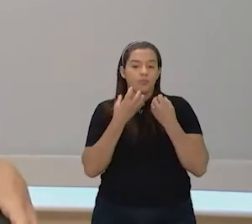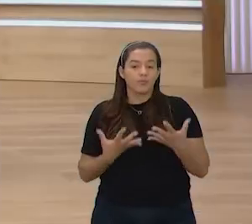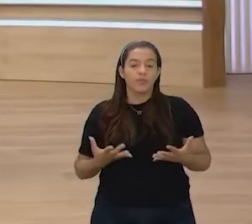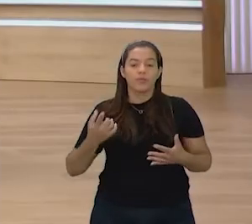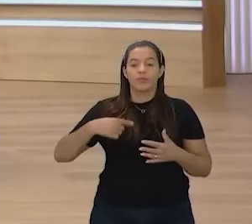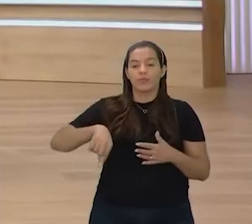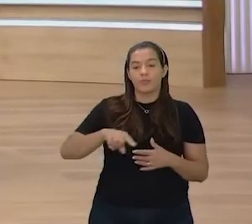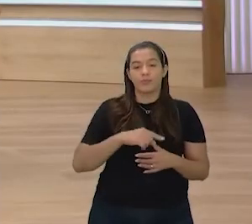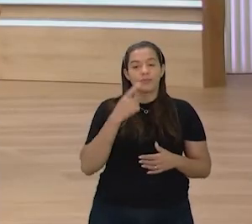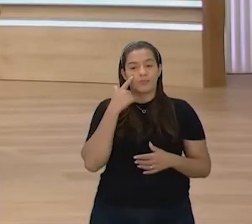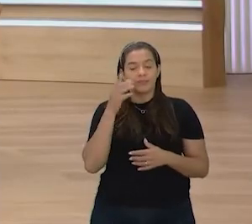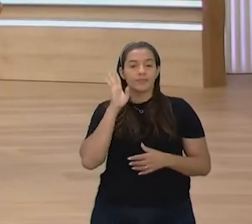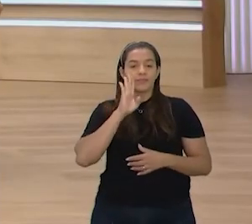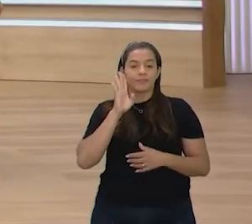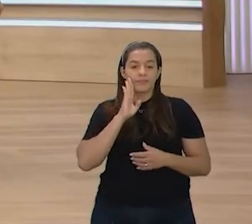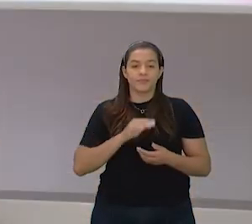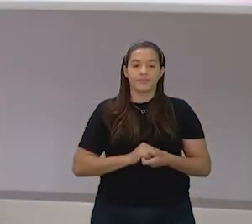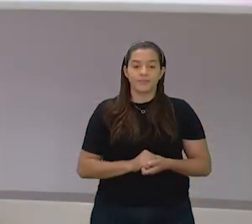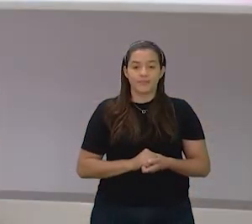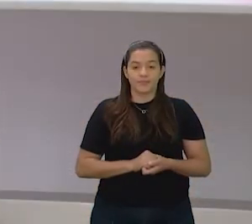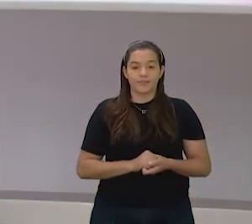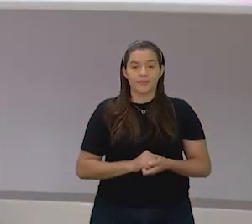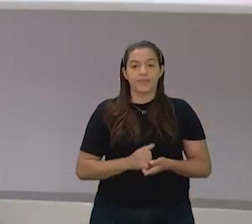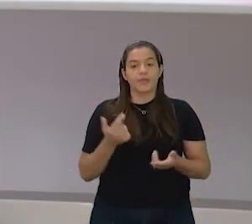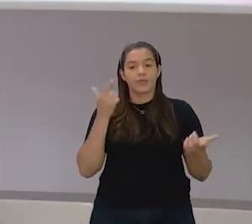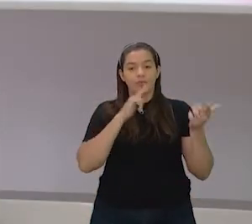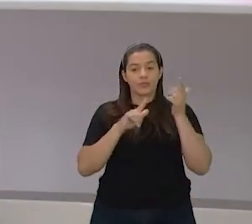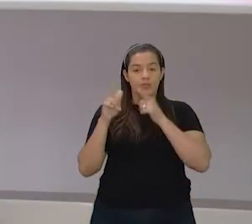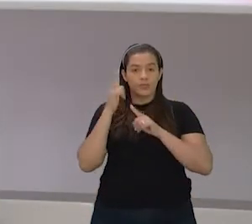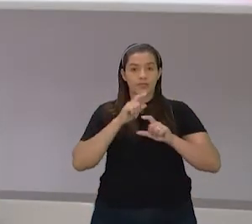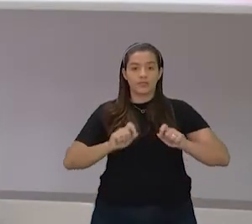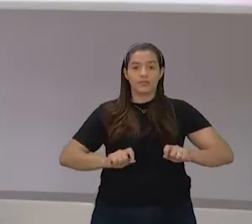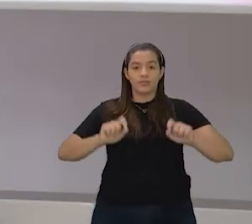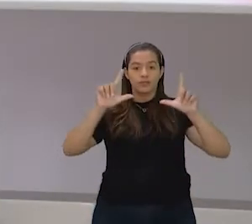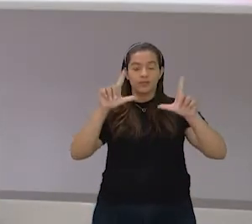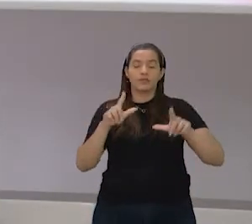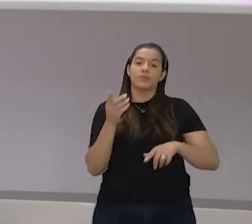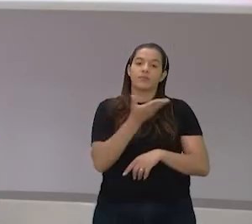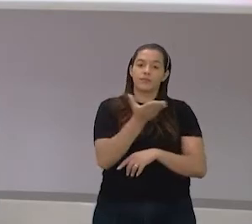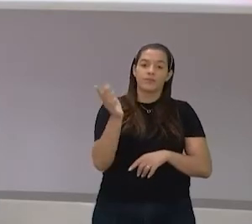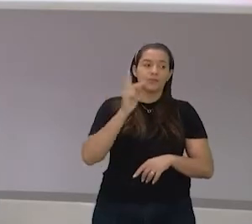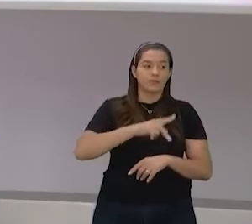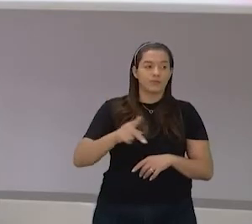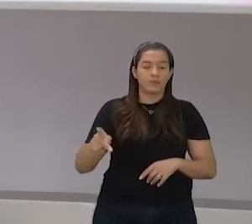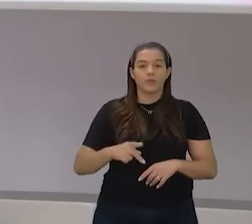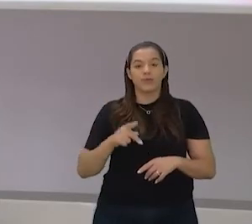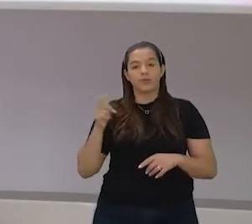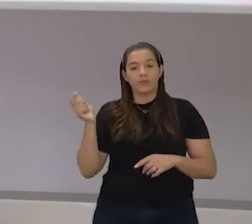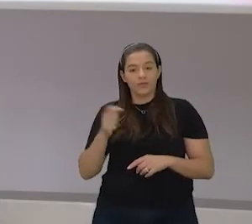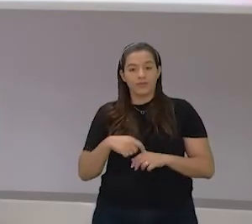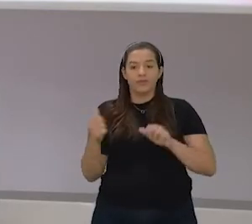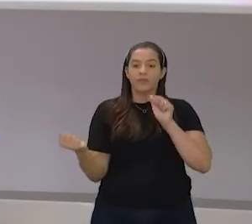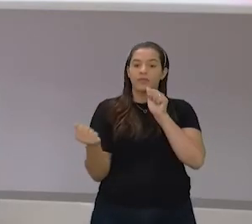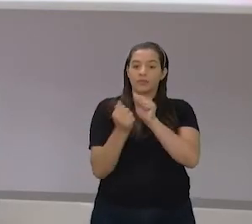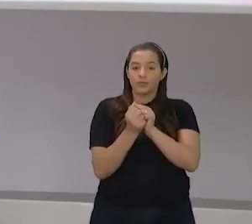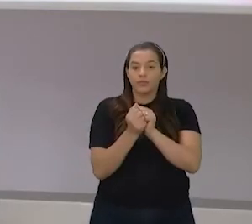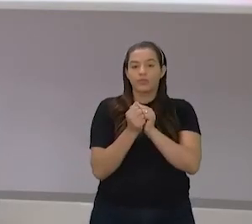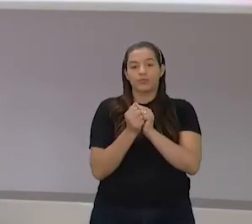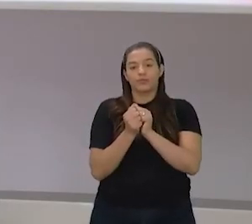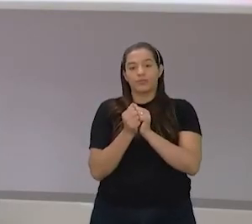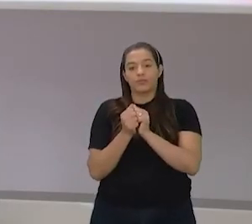sorriso no rosto, era muito bom. Foi muito bom. Conseguimos, assim, despertar em professores, porque nós fizemos jogo com os